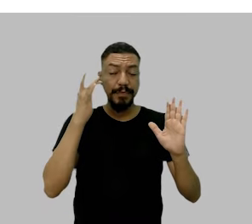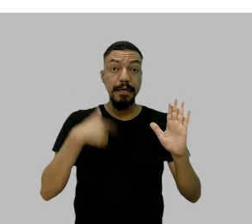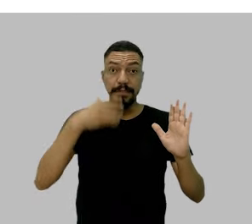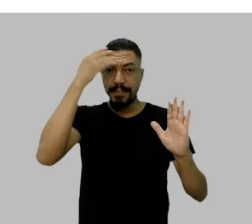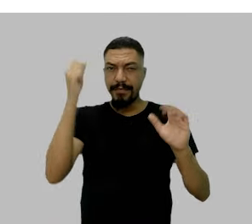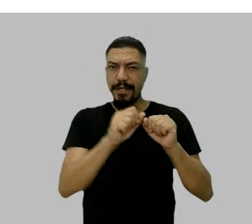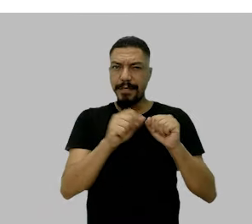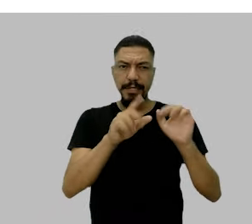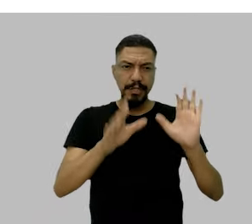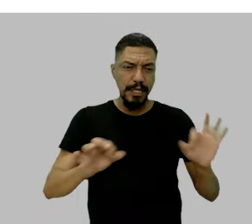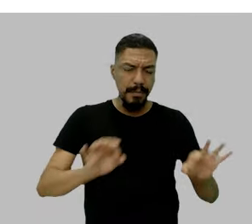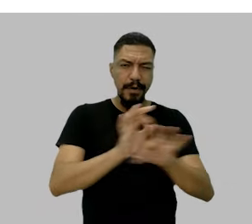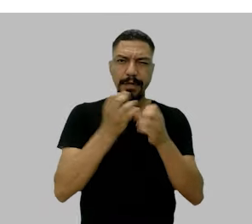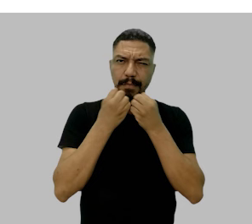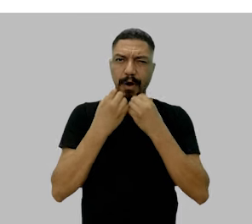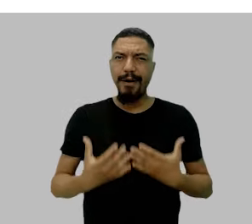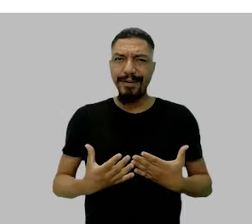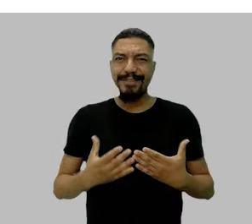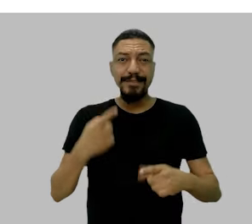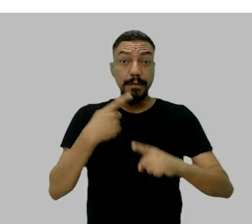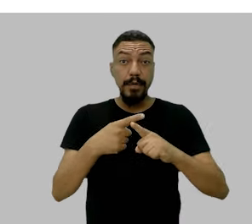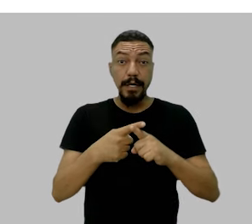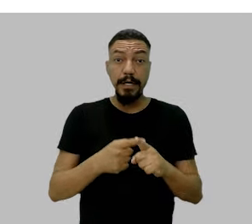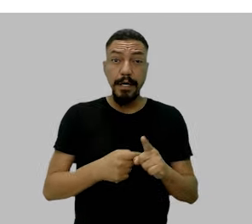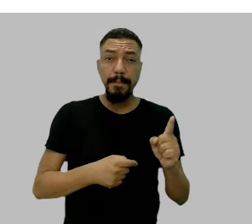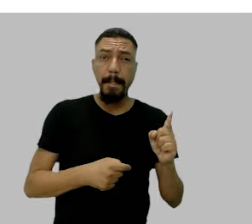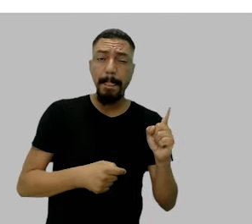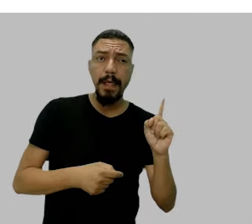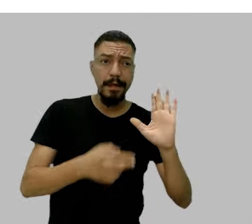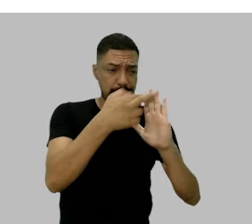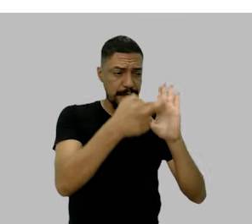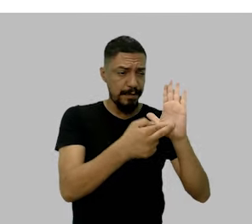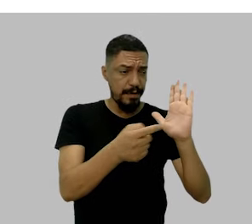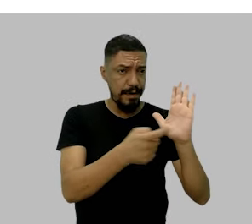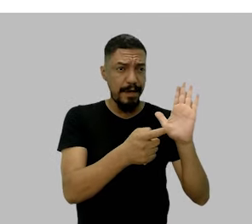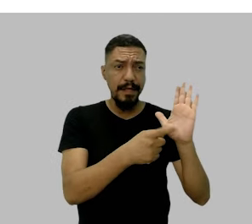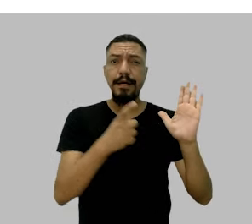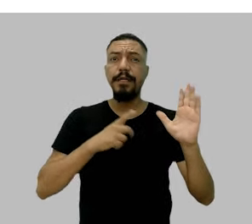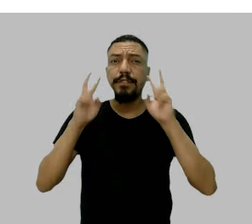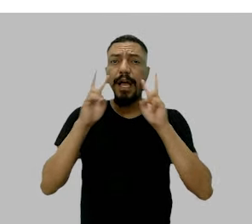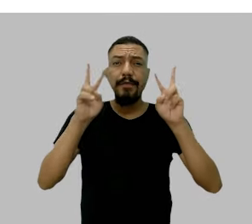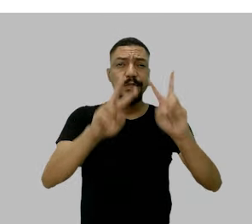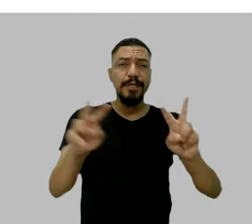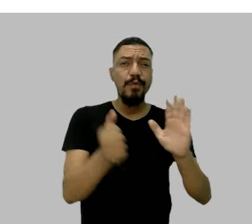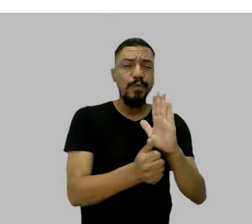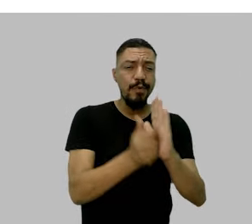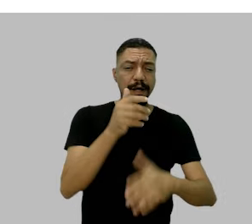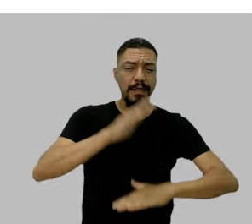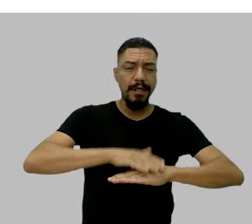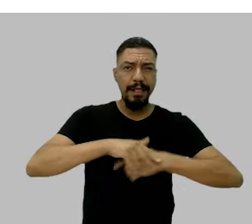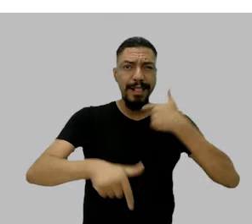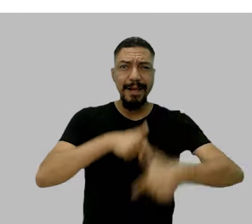bom. Porque no relatório a gente tem a visão do tanto que a gente trabalhou nesse